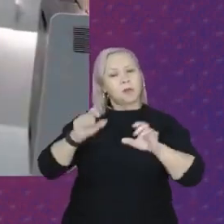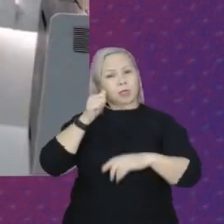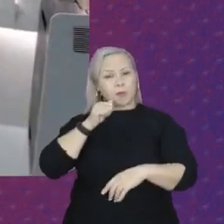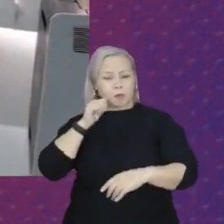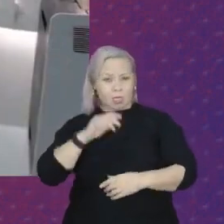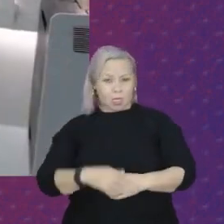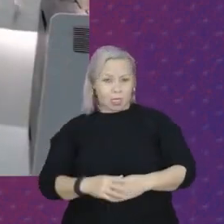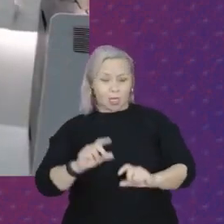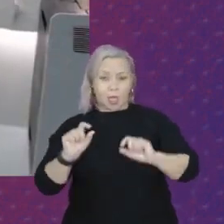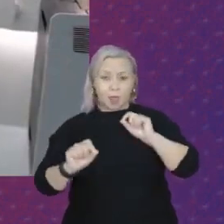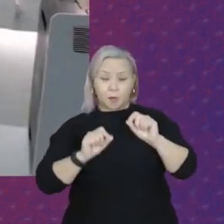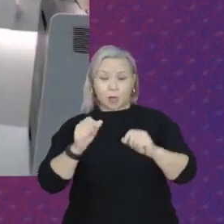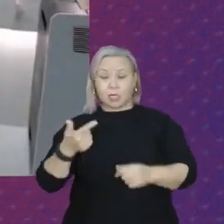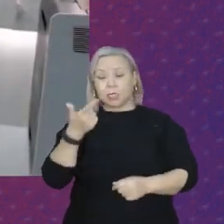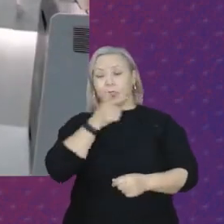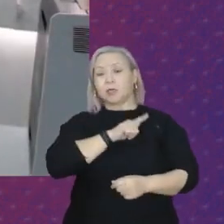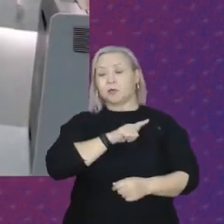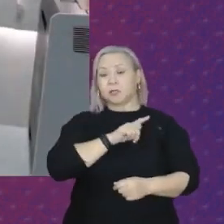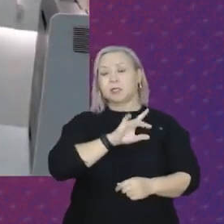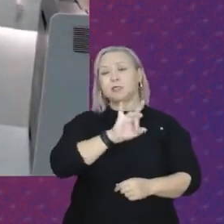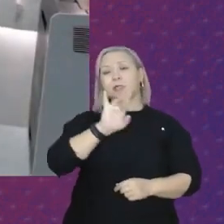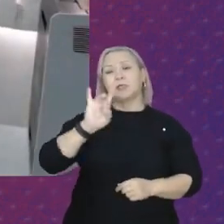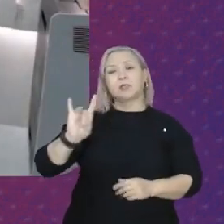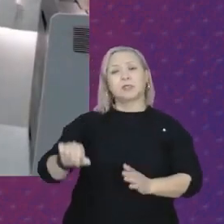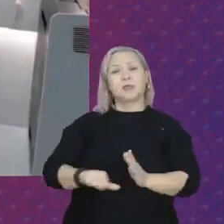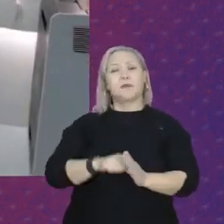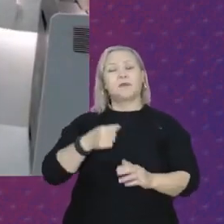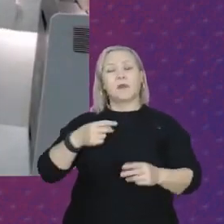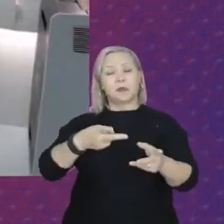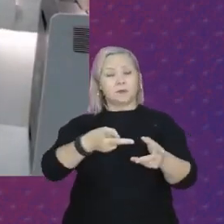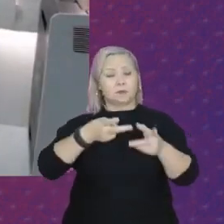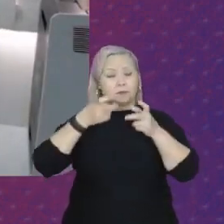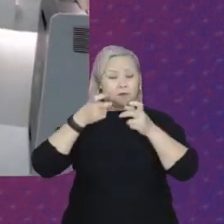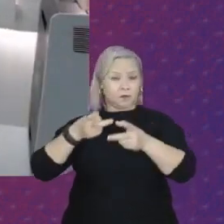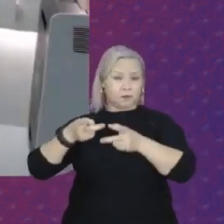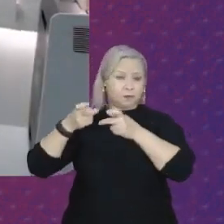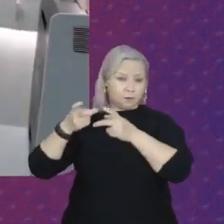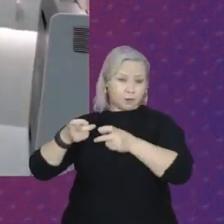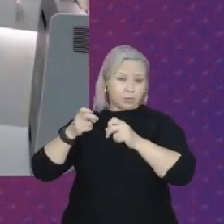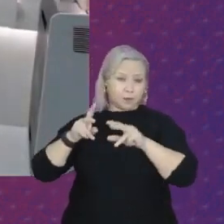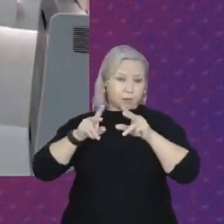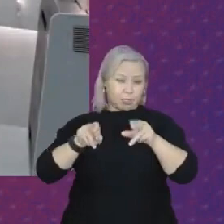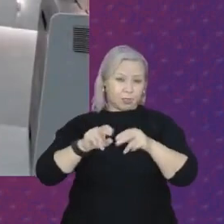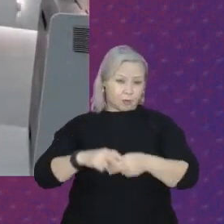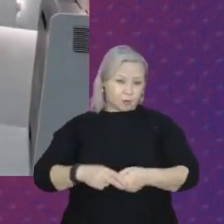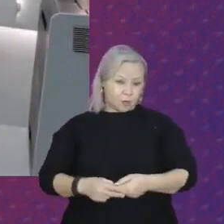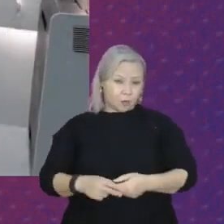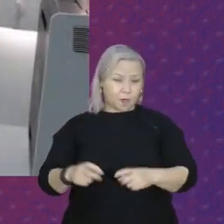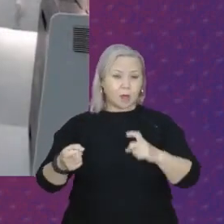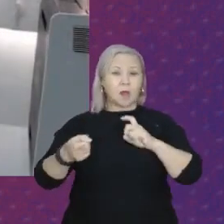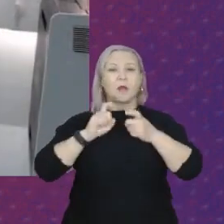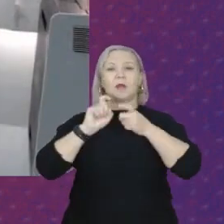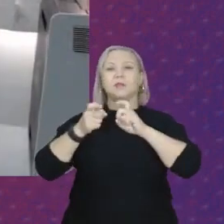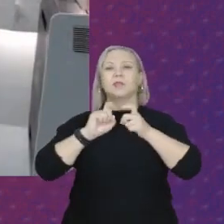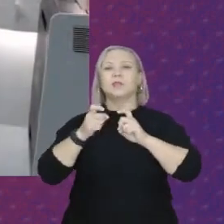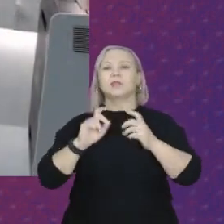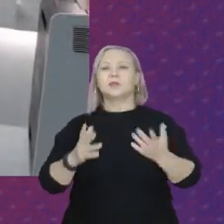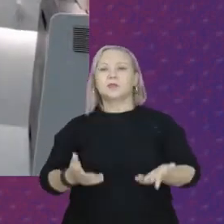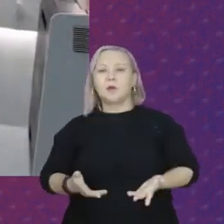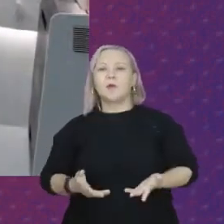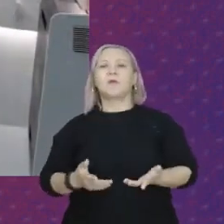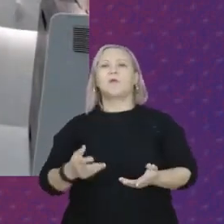que consiga cada vez mais se perceber, né, como uma gestora,